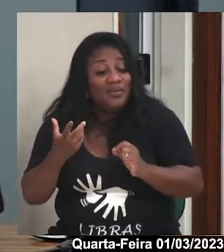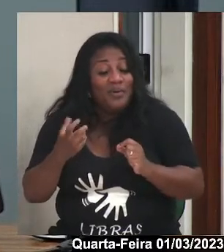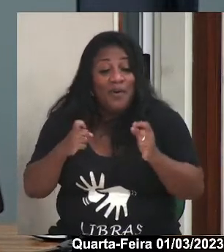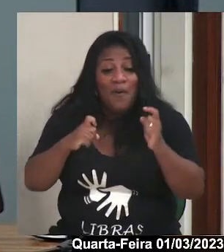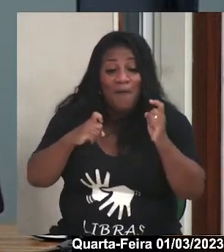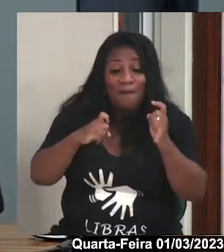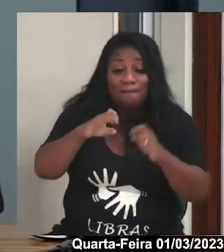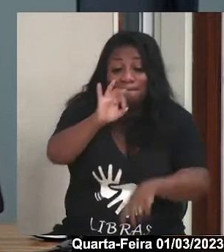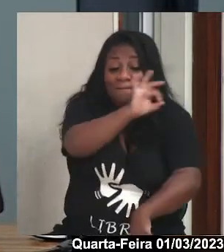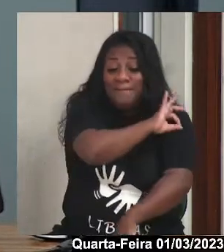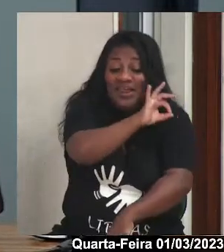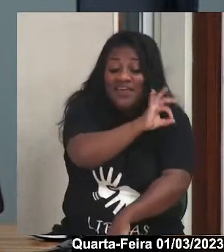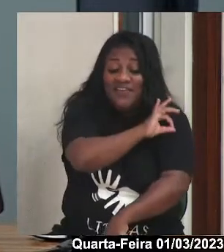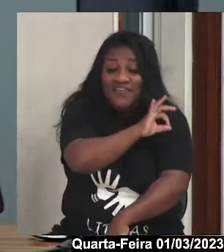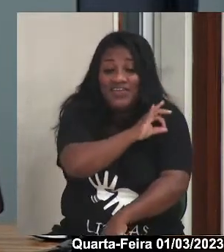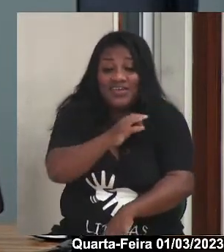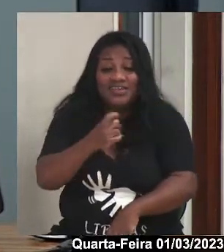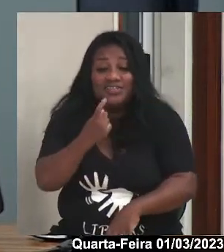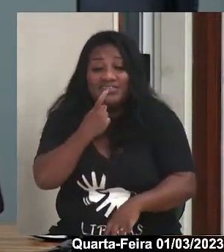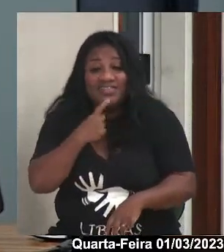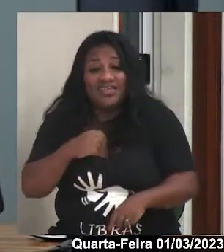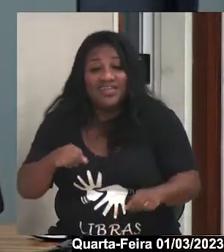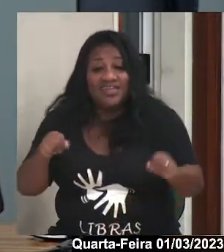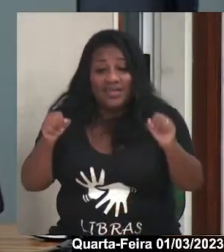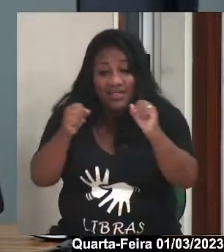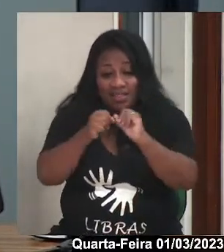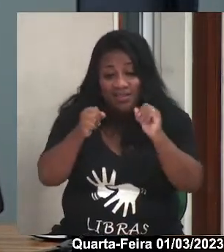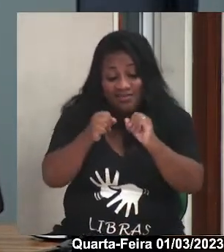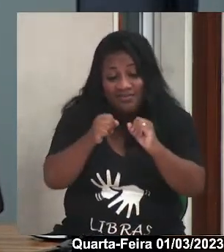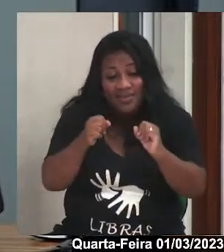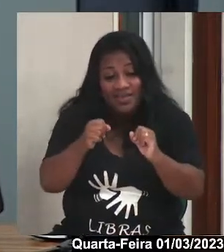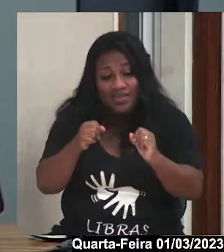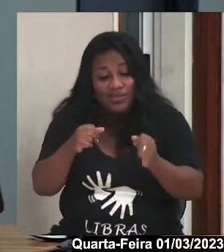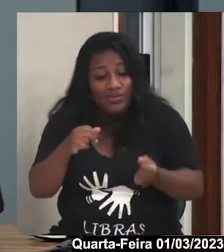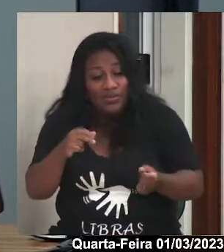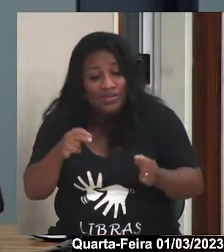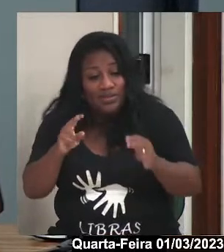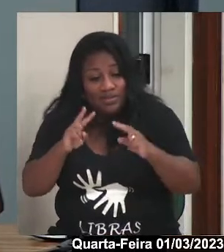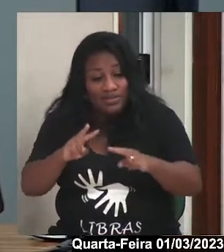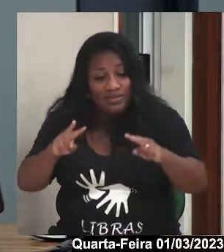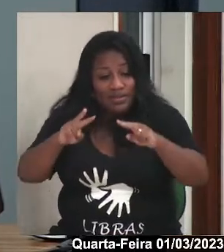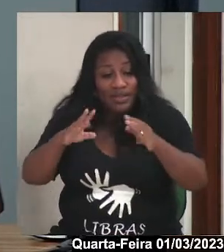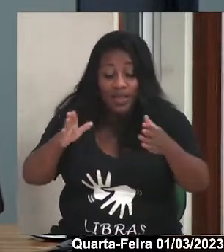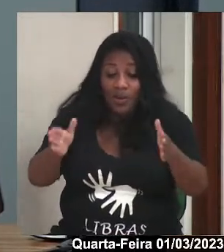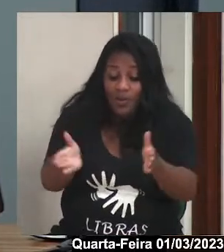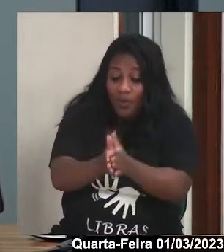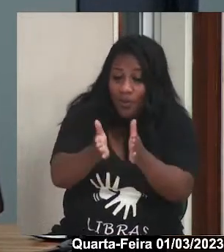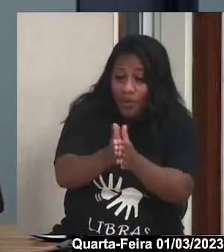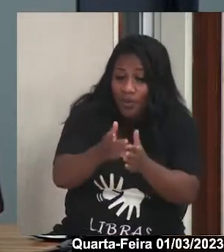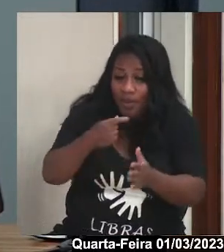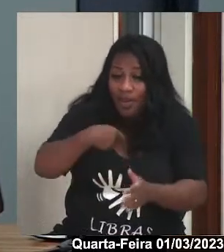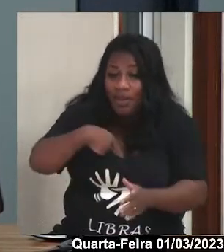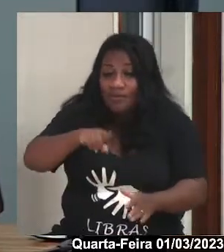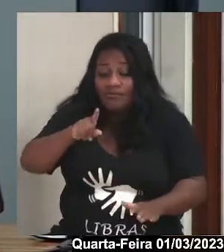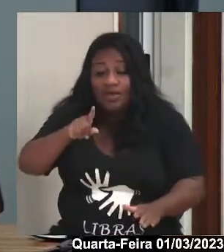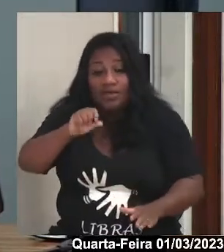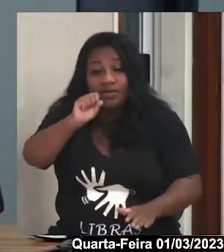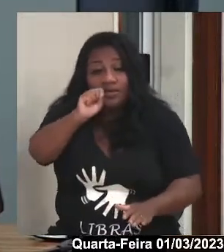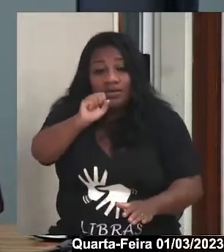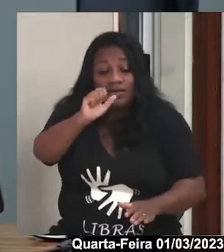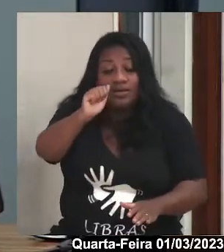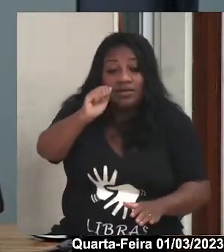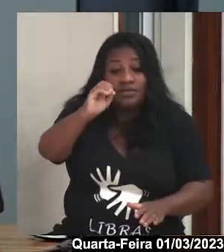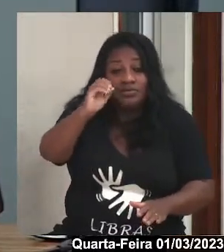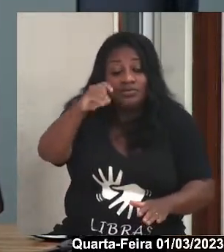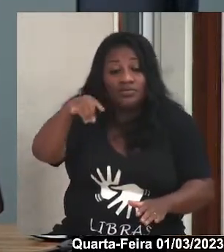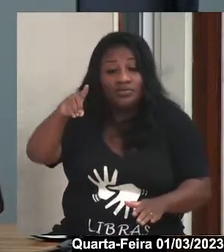Com o prefeito Ney Santos foi feita uma parceria com a Clínica São Bento. Hoje o pobre, que vocês dizem defender, vai na Clínica São Bento fazer